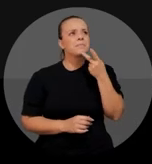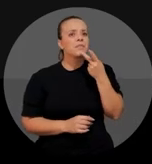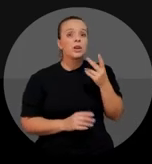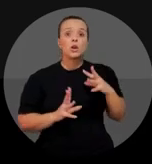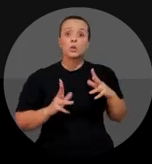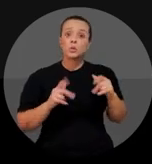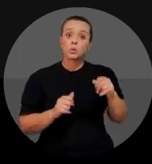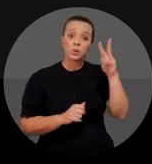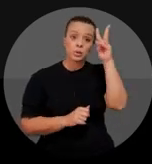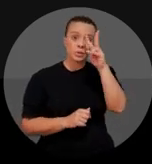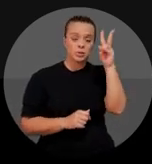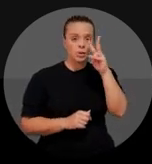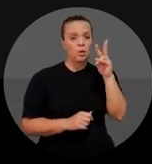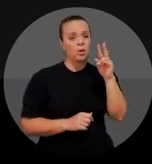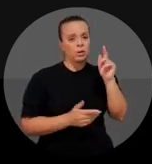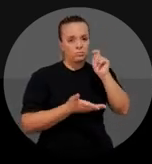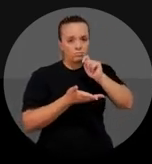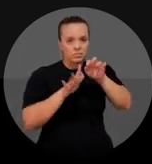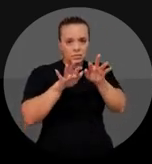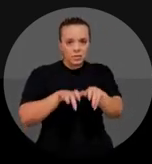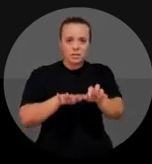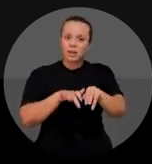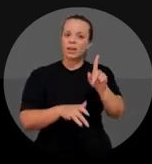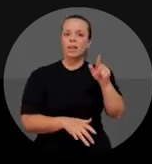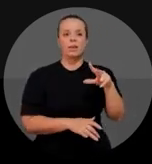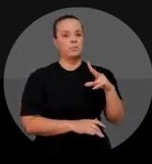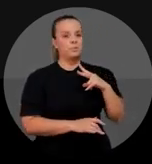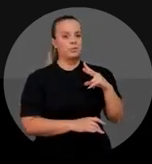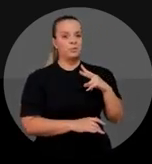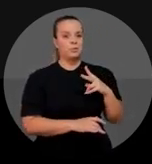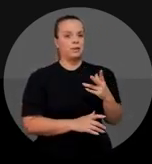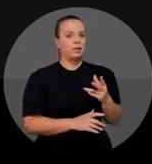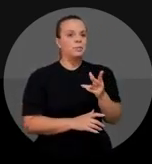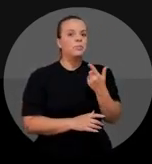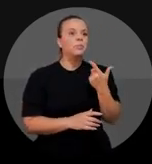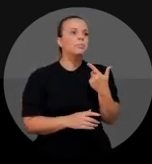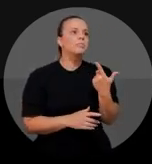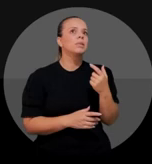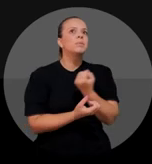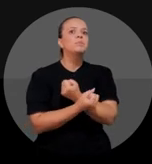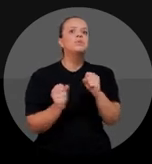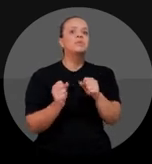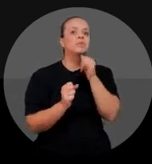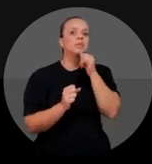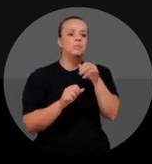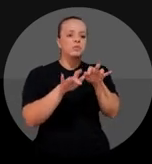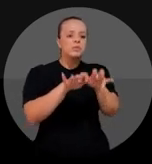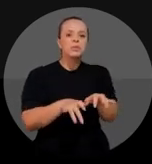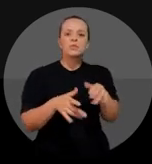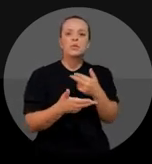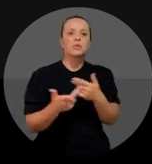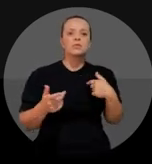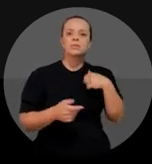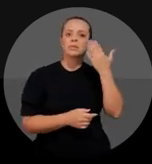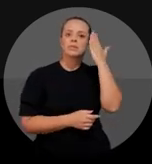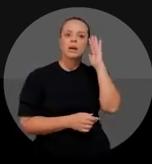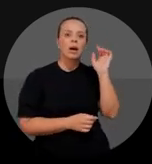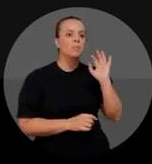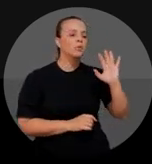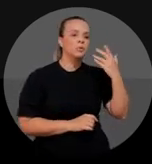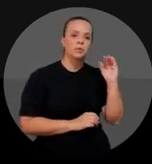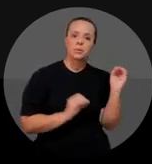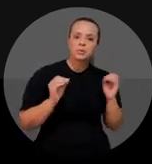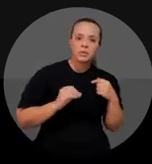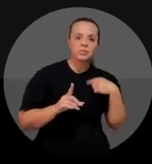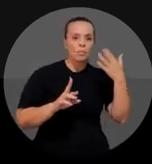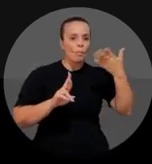Eu falo assim que toda história que eu escrevo é pessoal, né? Porque não tem como você escrever algo que você não viveu, que você não passou, que você não tem referência para